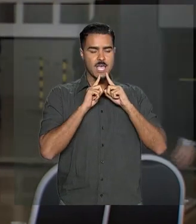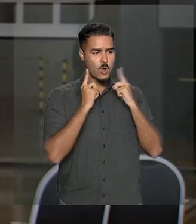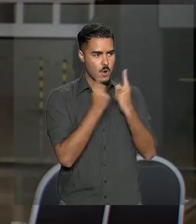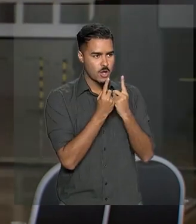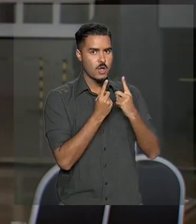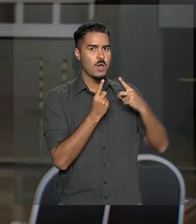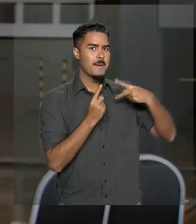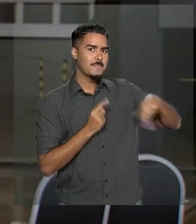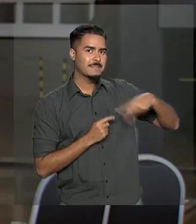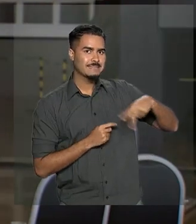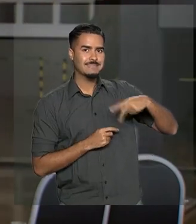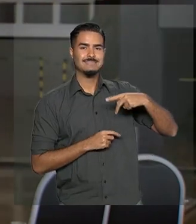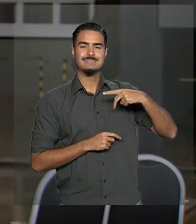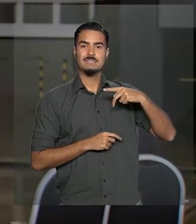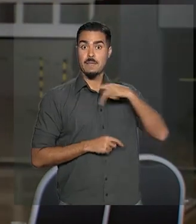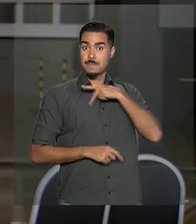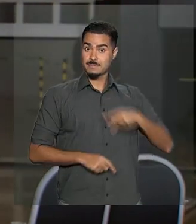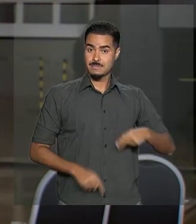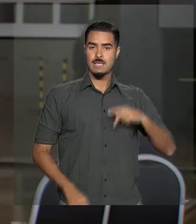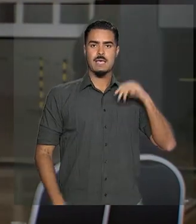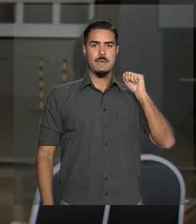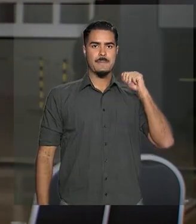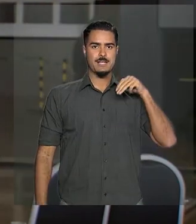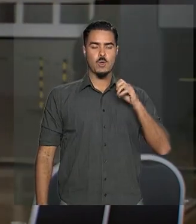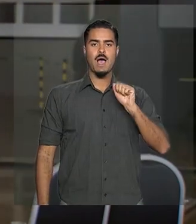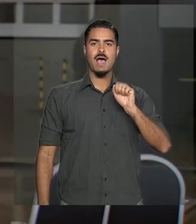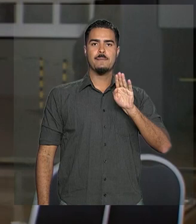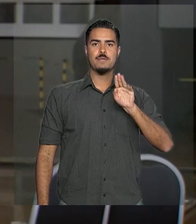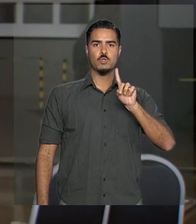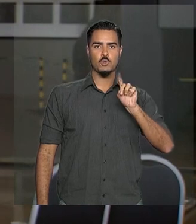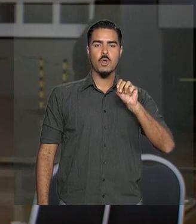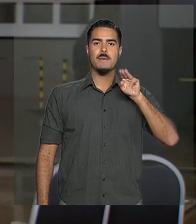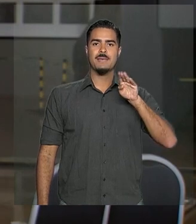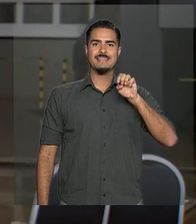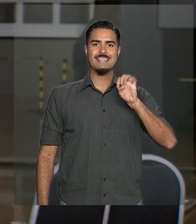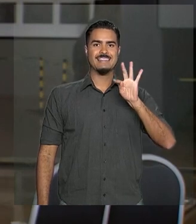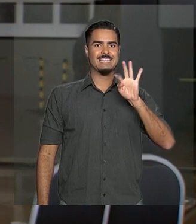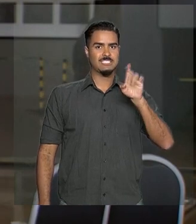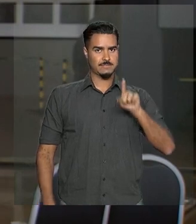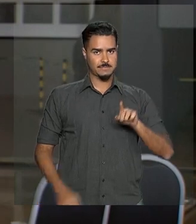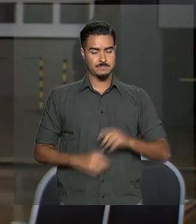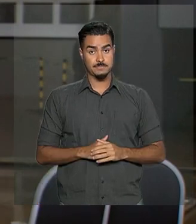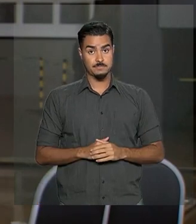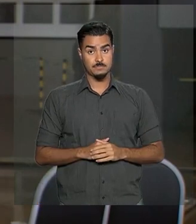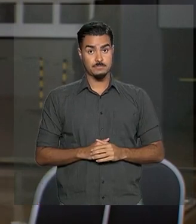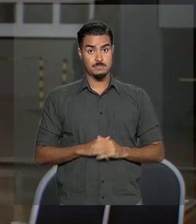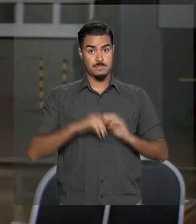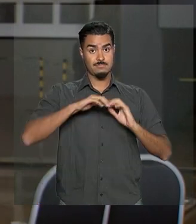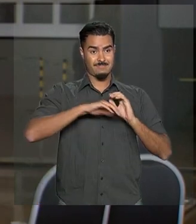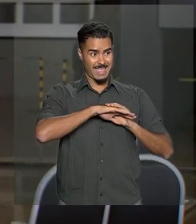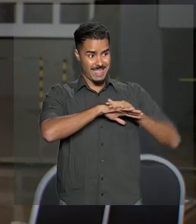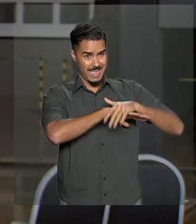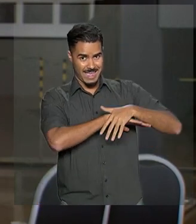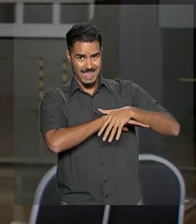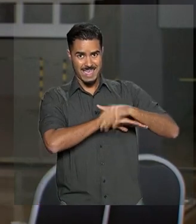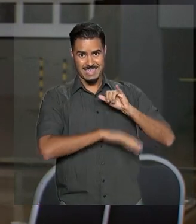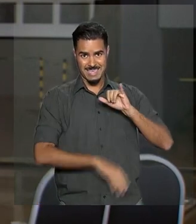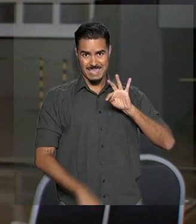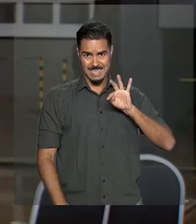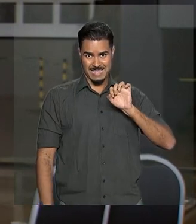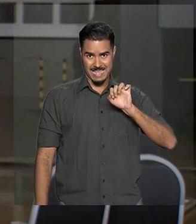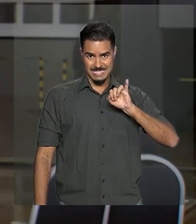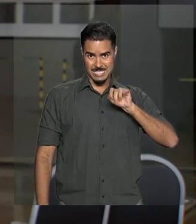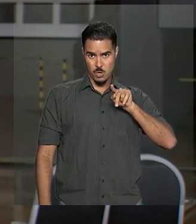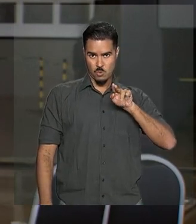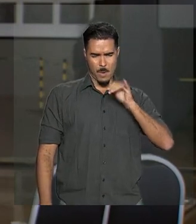do Paraguai, Mário Abdo Benítez. A usina hidrelétrica de Itaipu já gerou, desde o